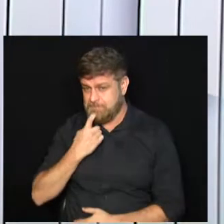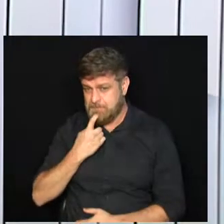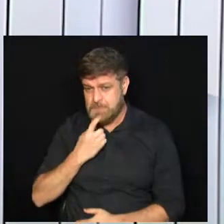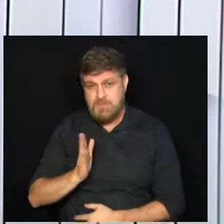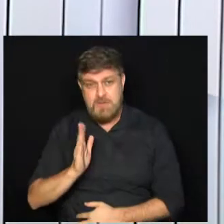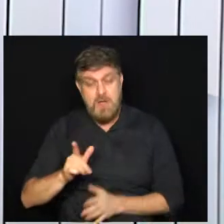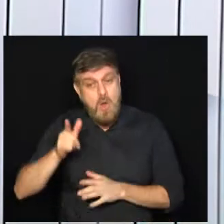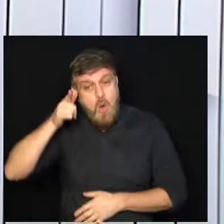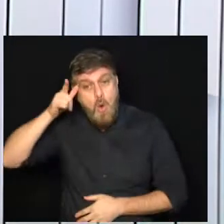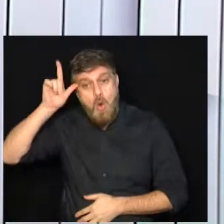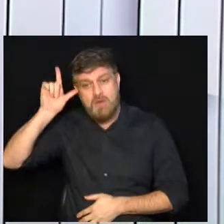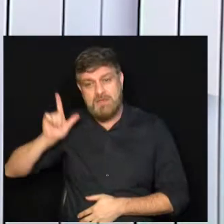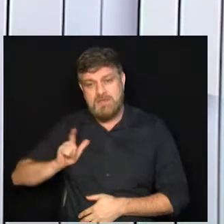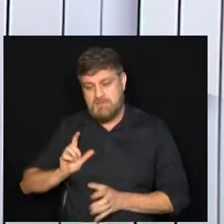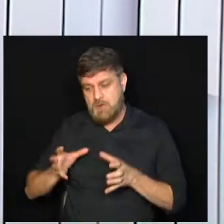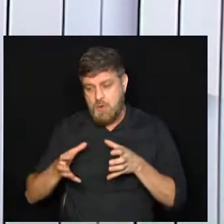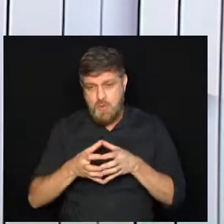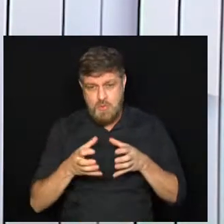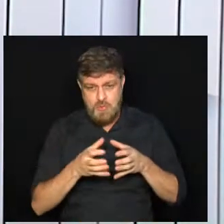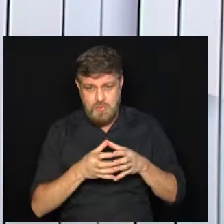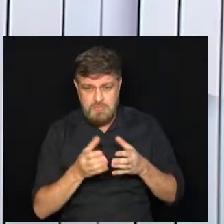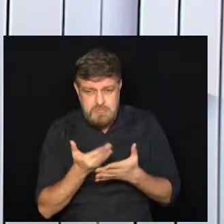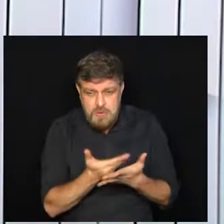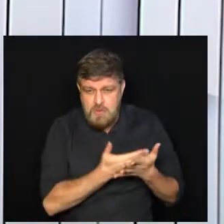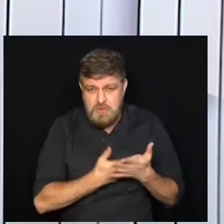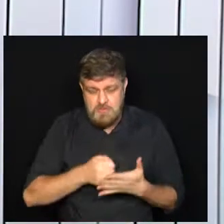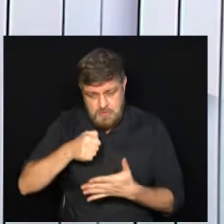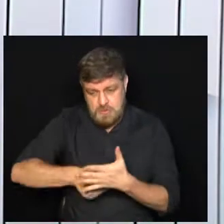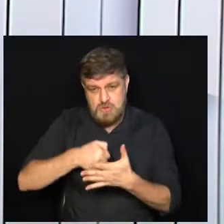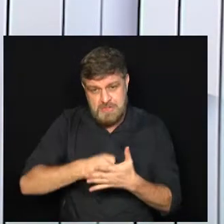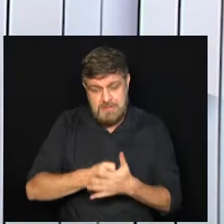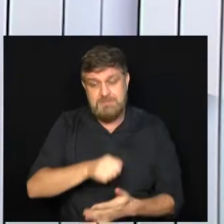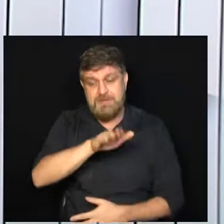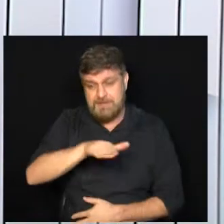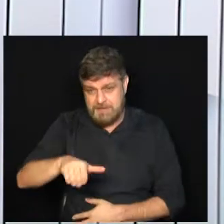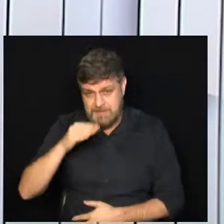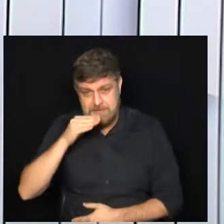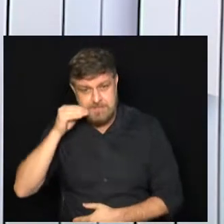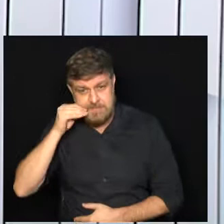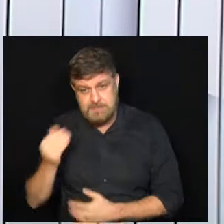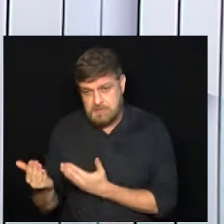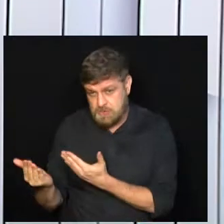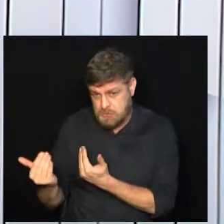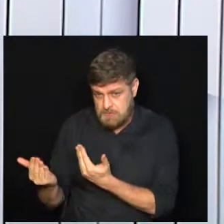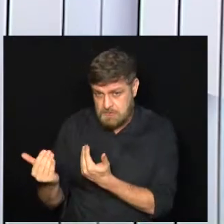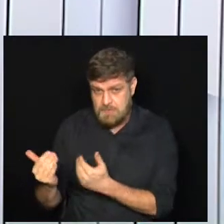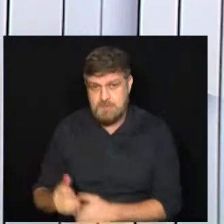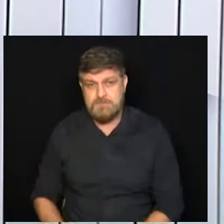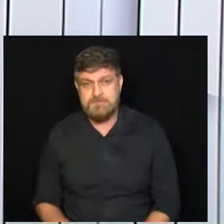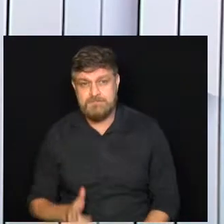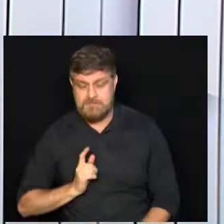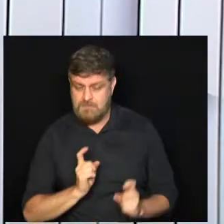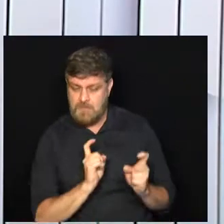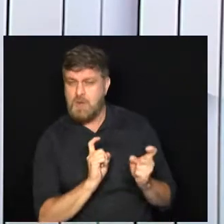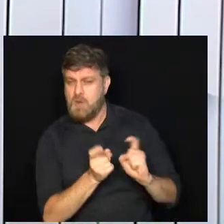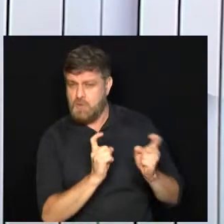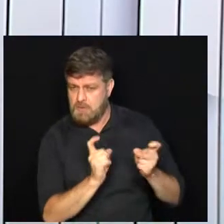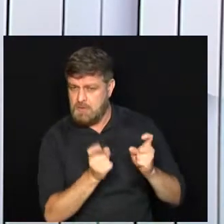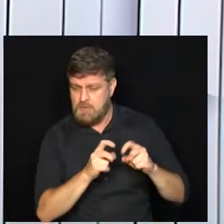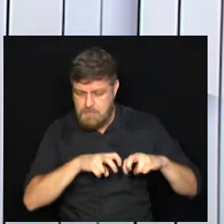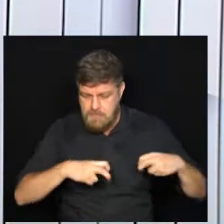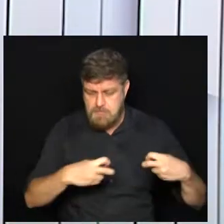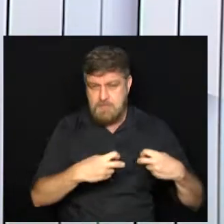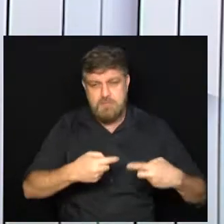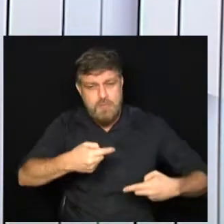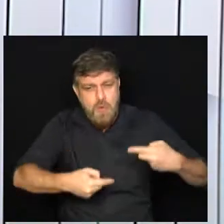que ontem a Comissão Permanente de Defesa dos Direitos da Criança, Adolescente e Juventude se reuniu para um